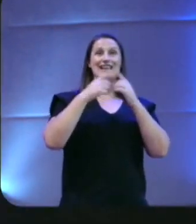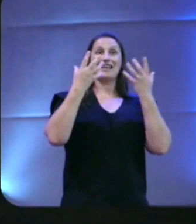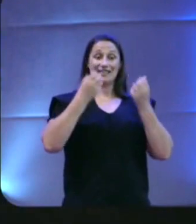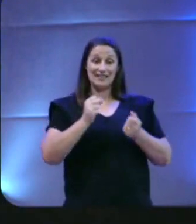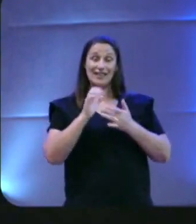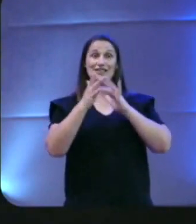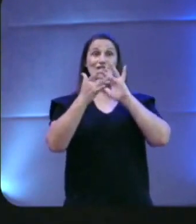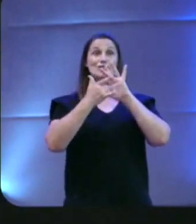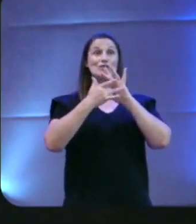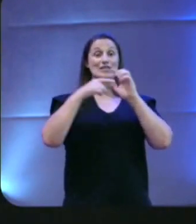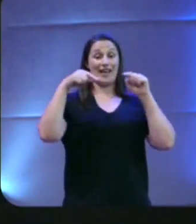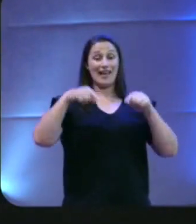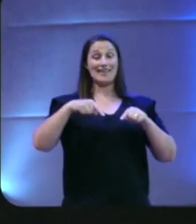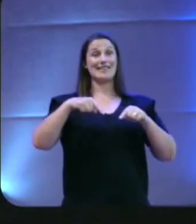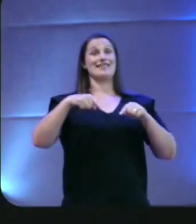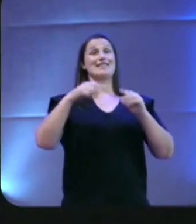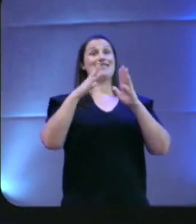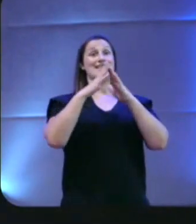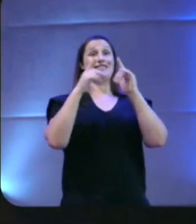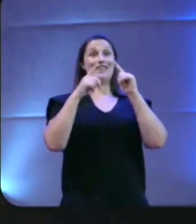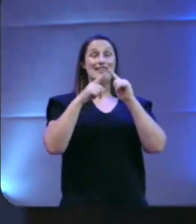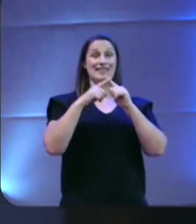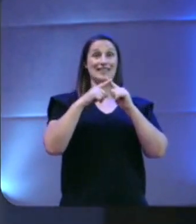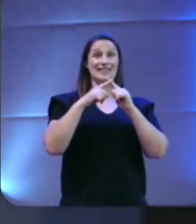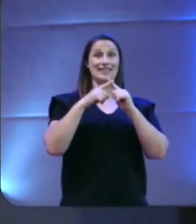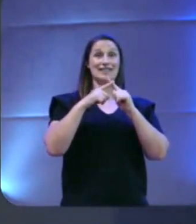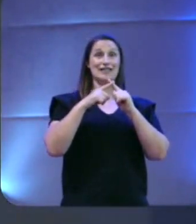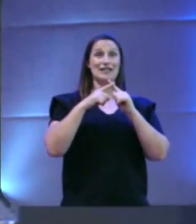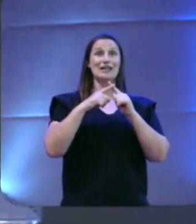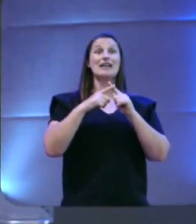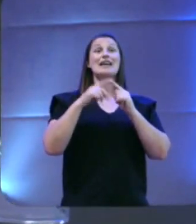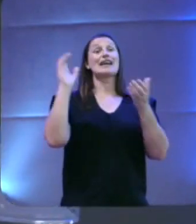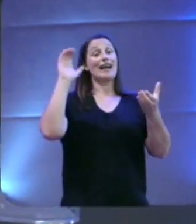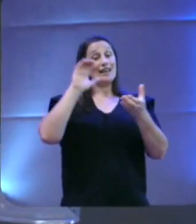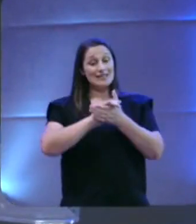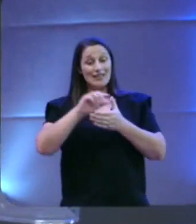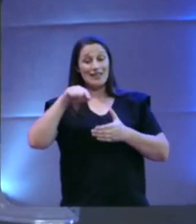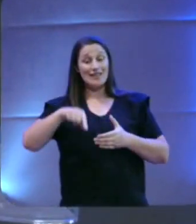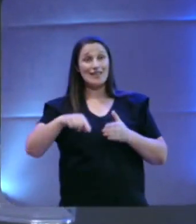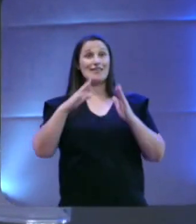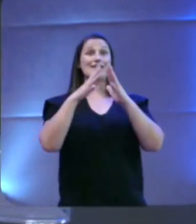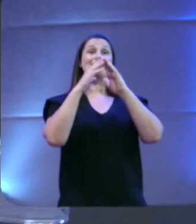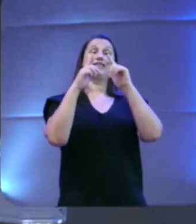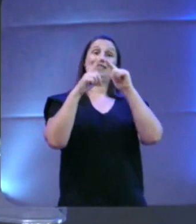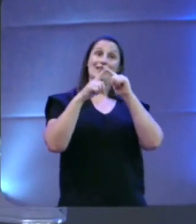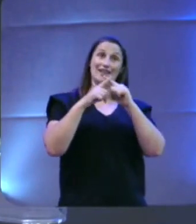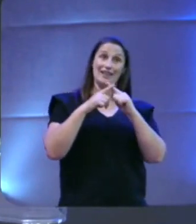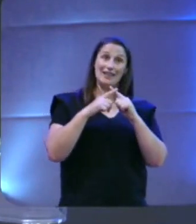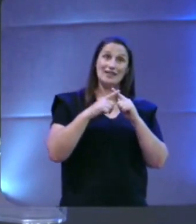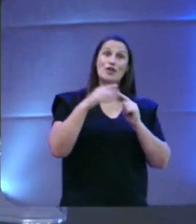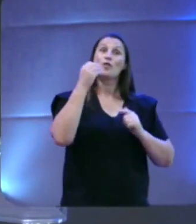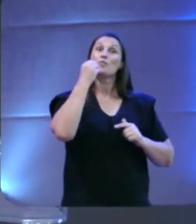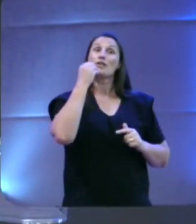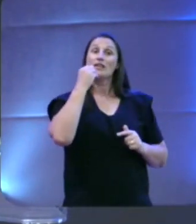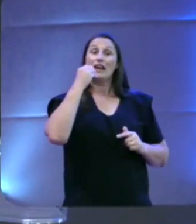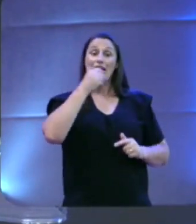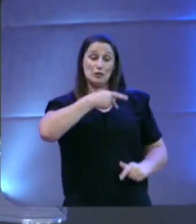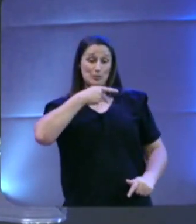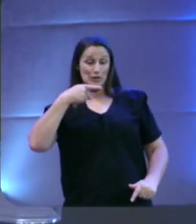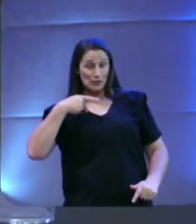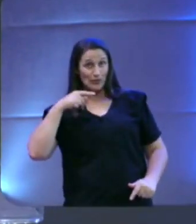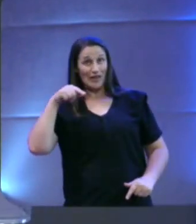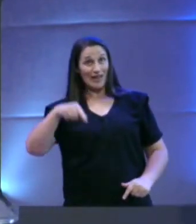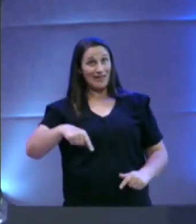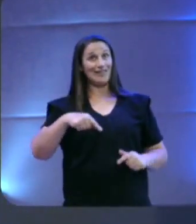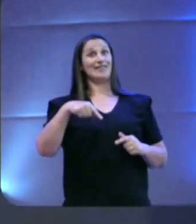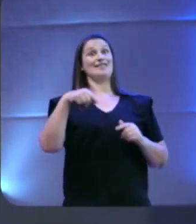me casei com a Sheila aqui na igreja, recebi a minha primeira oportunidade como pastor aqui na igreja, começando